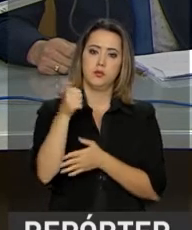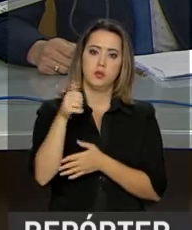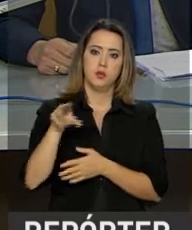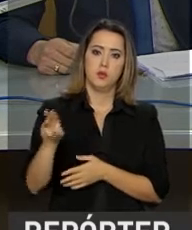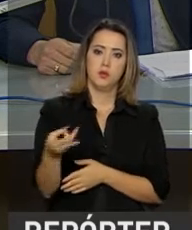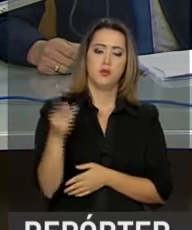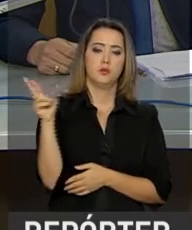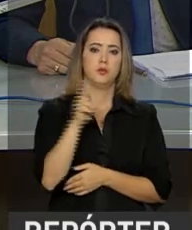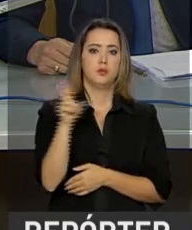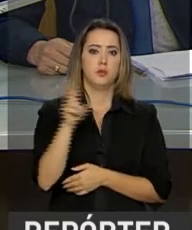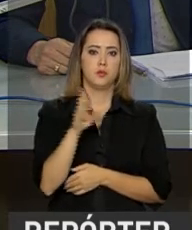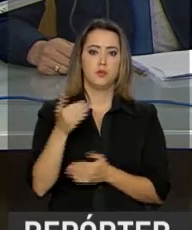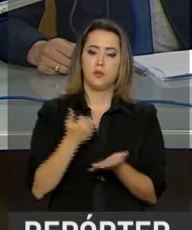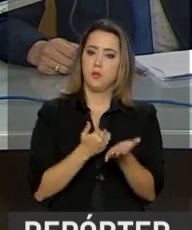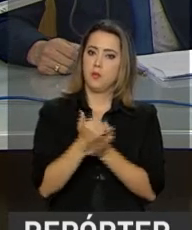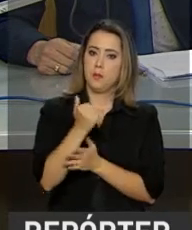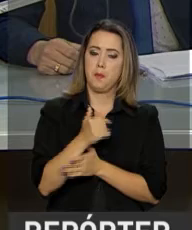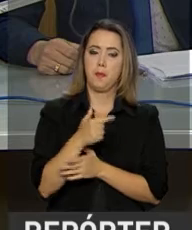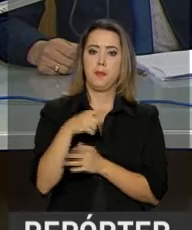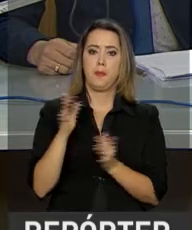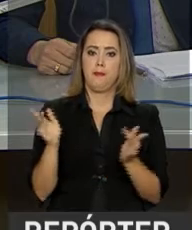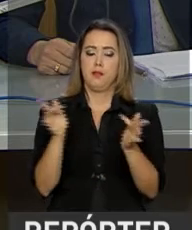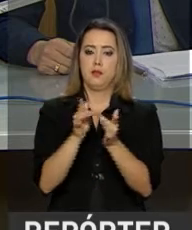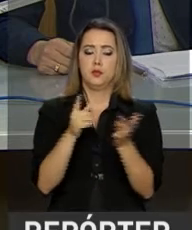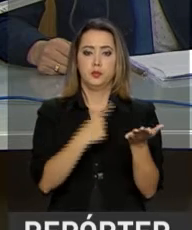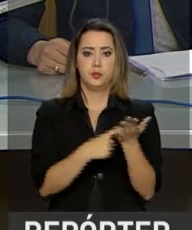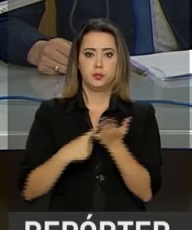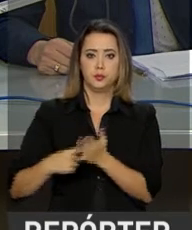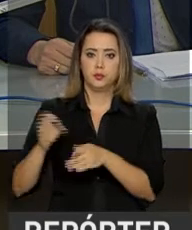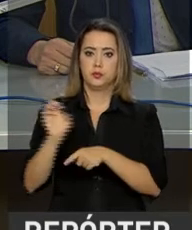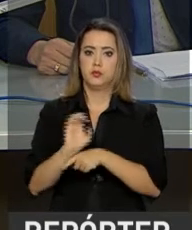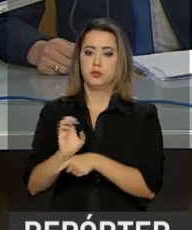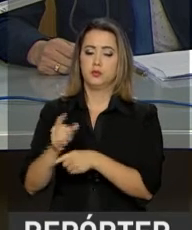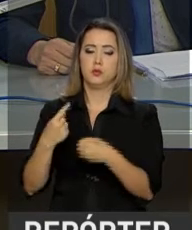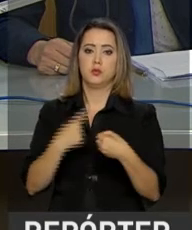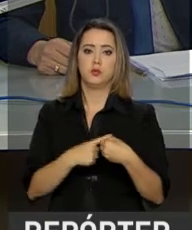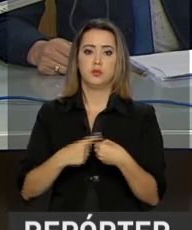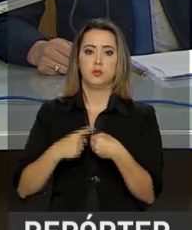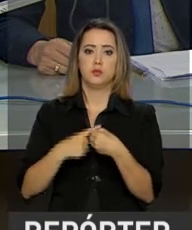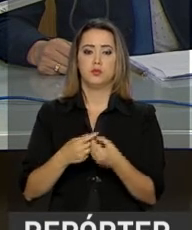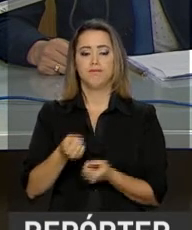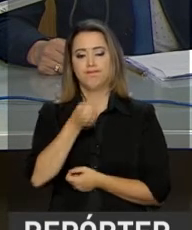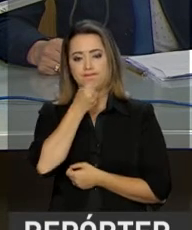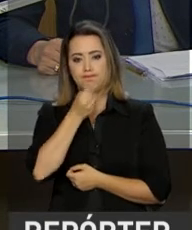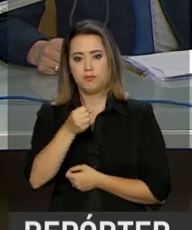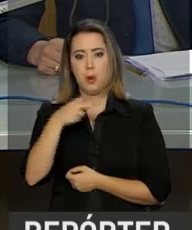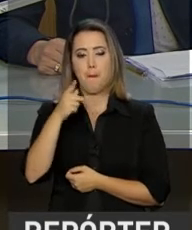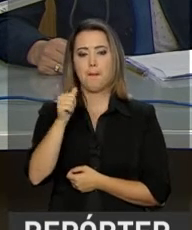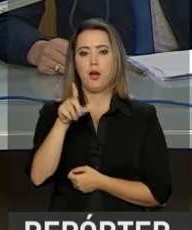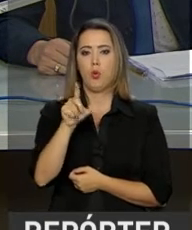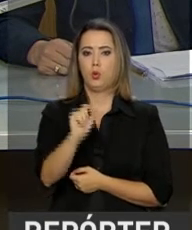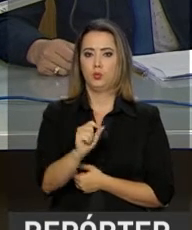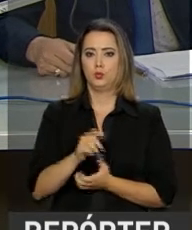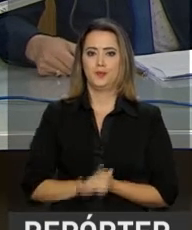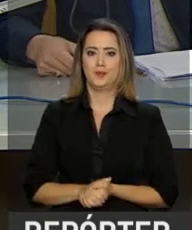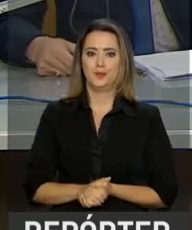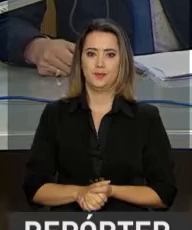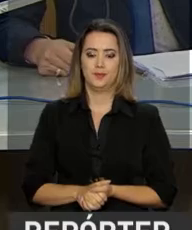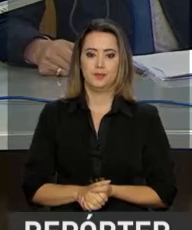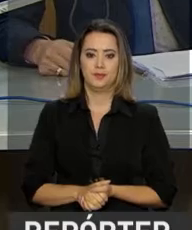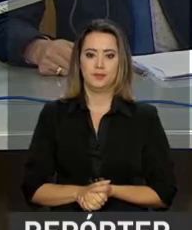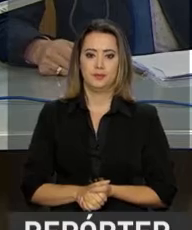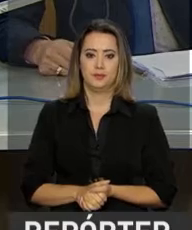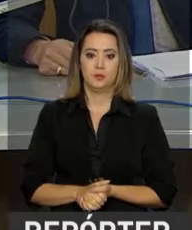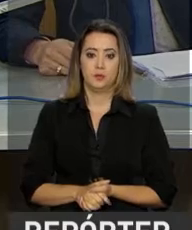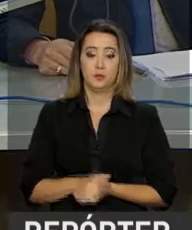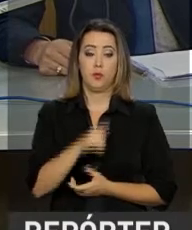de reais a partir de convênios com estados e municípios reportagem paulo la sálvia e desde